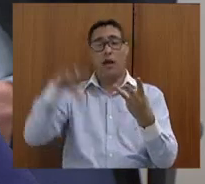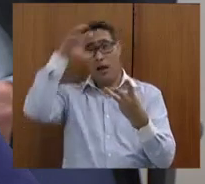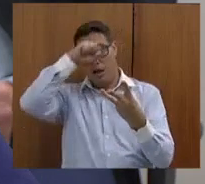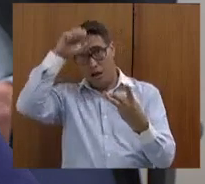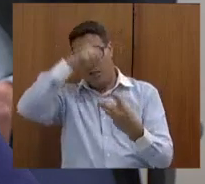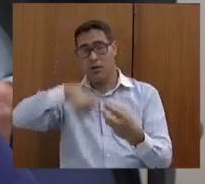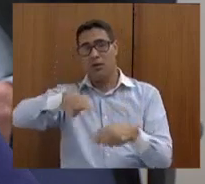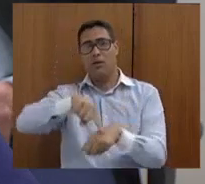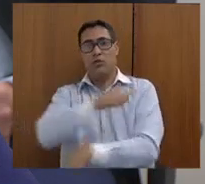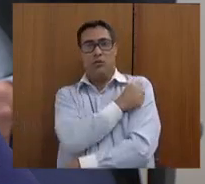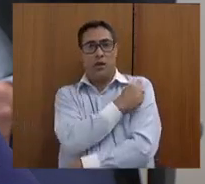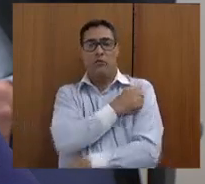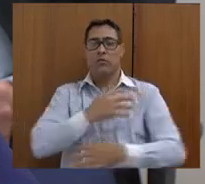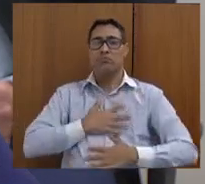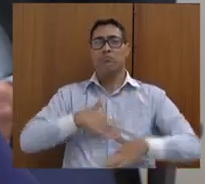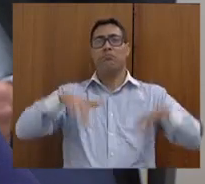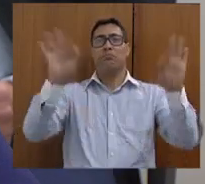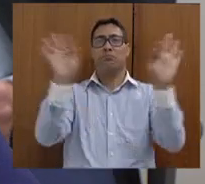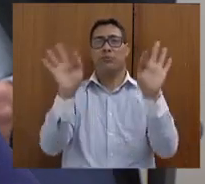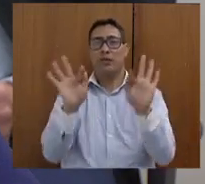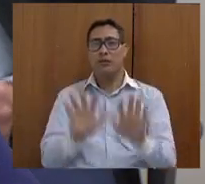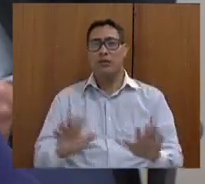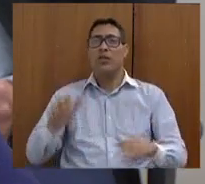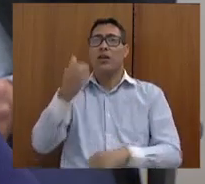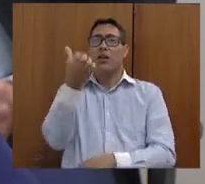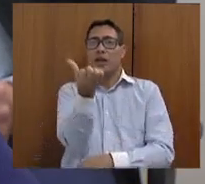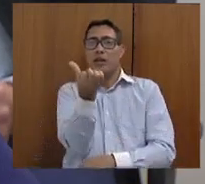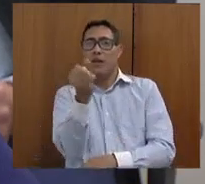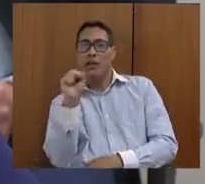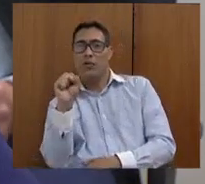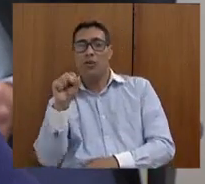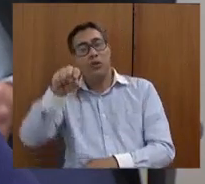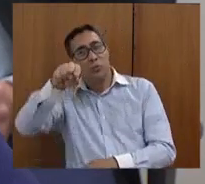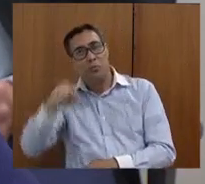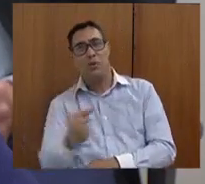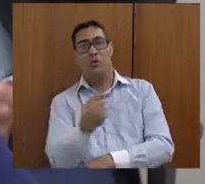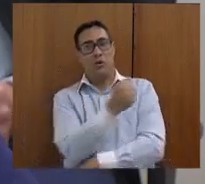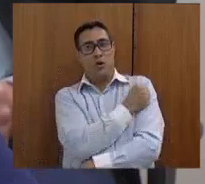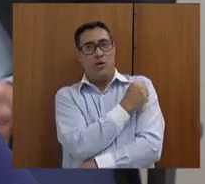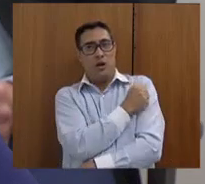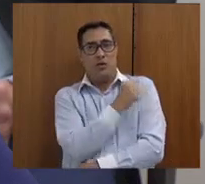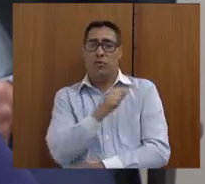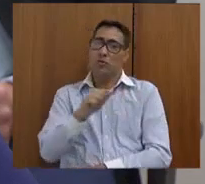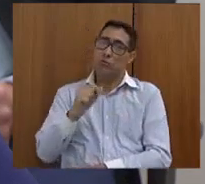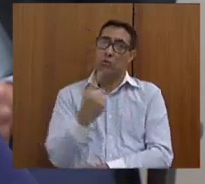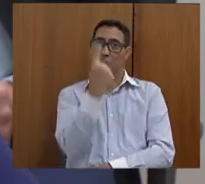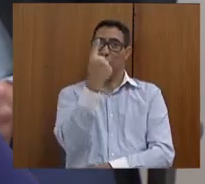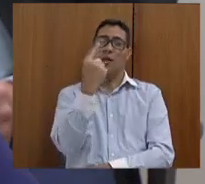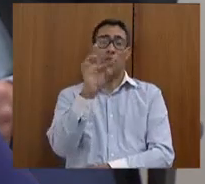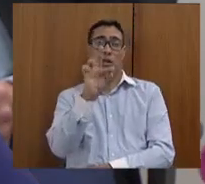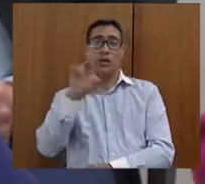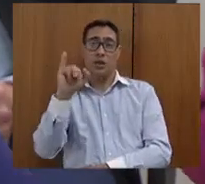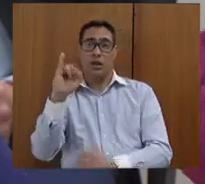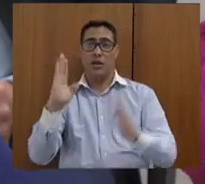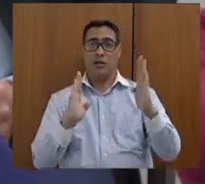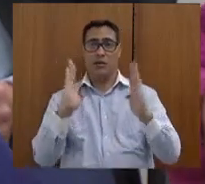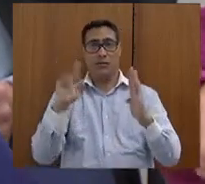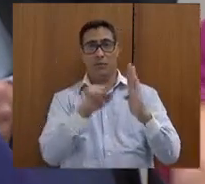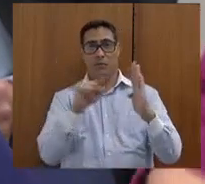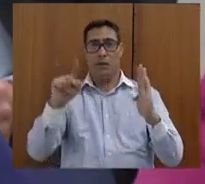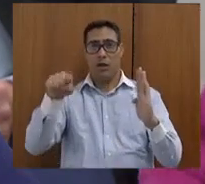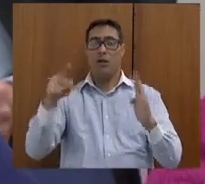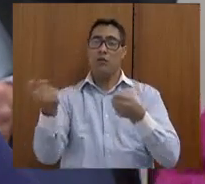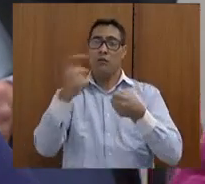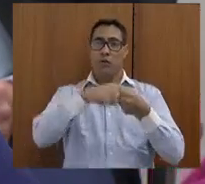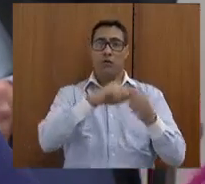então nós temos muita felicidade em trazer 68 mil estudantes no primeiro bimestre do ano de volta para essa rede